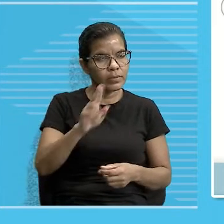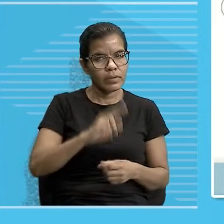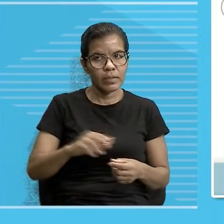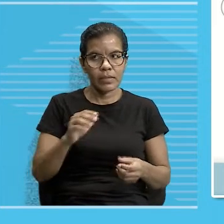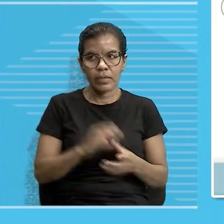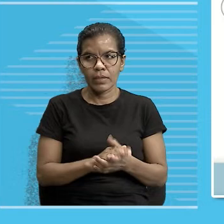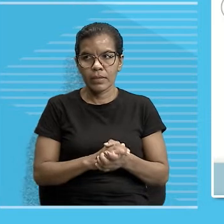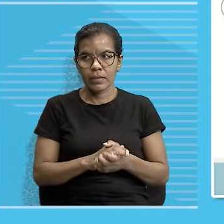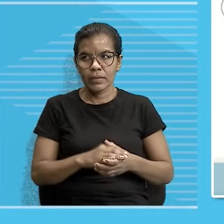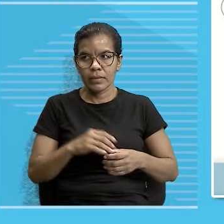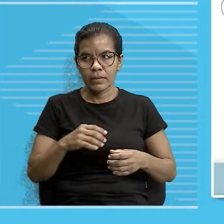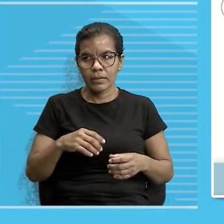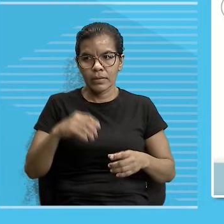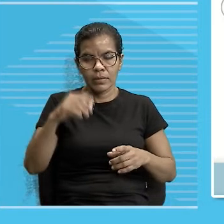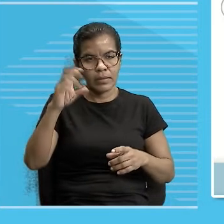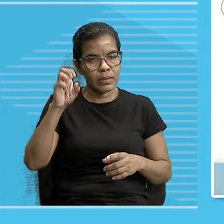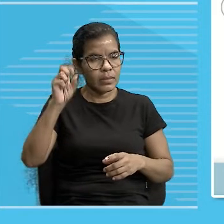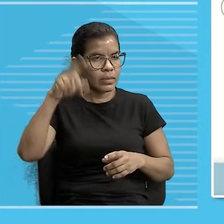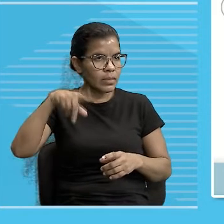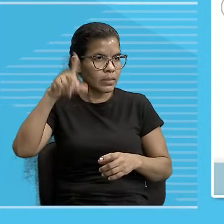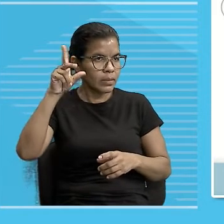expressão.